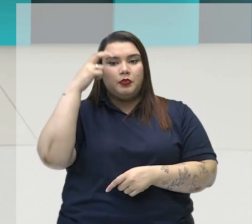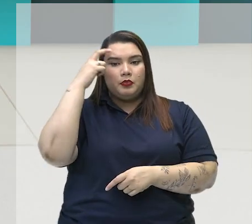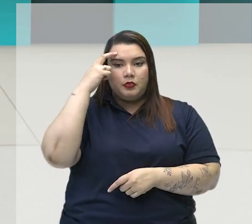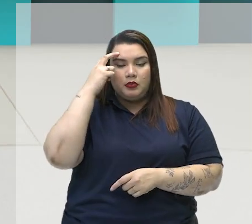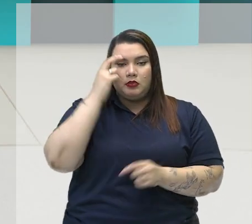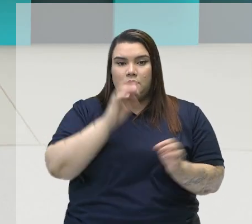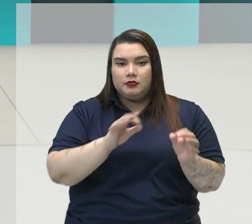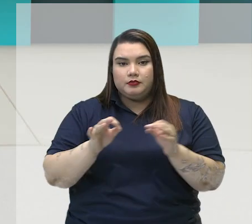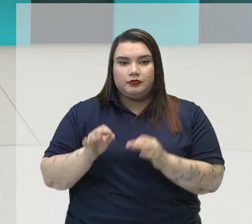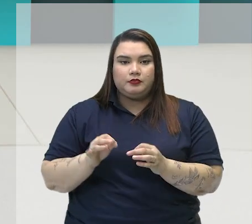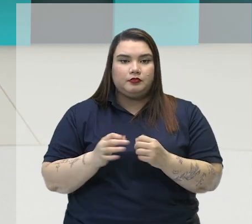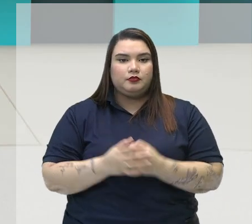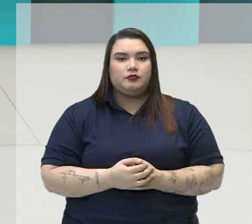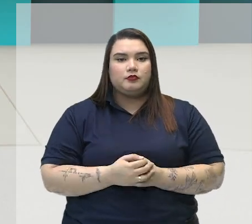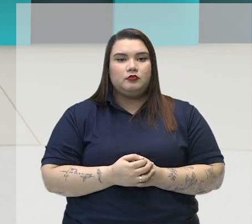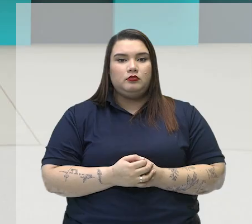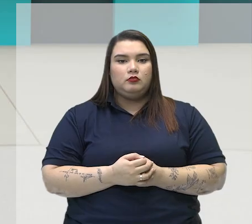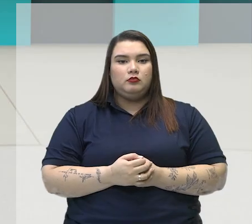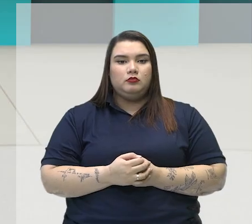e culturas.